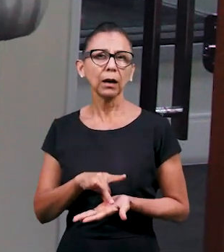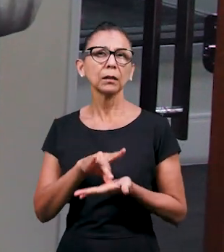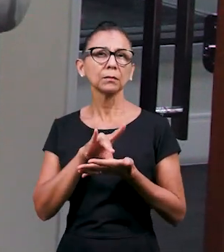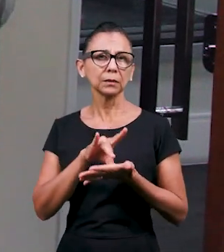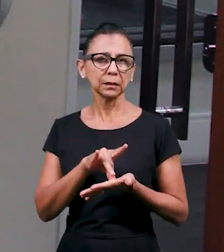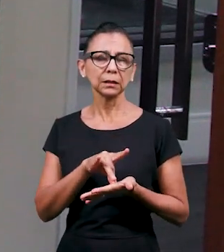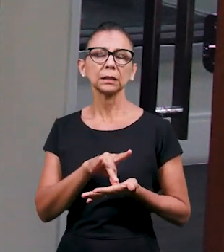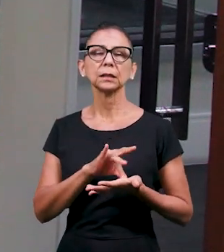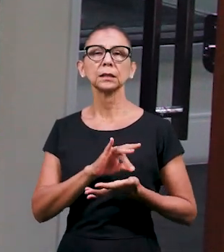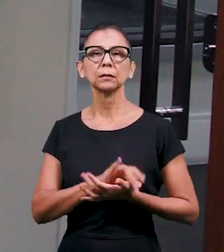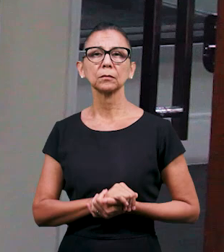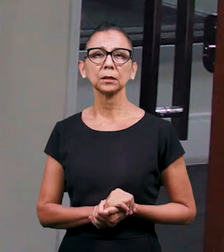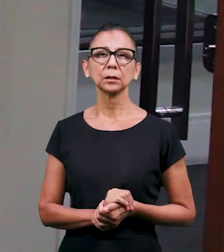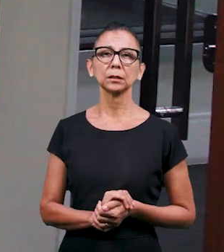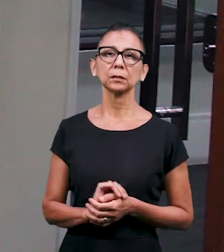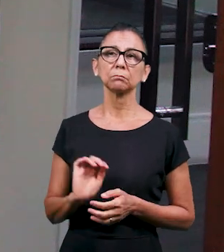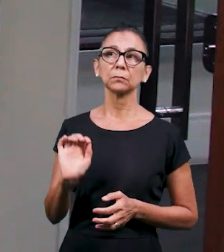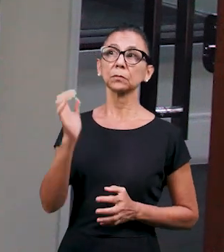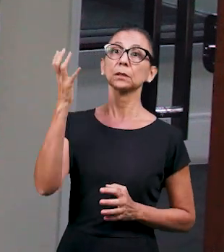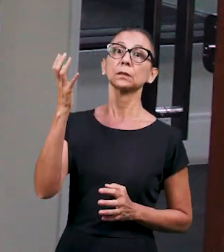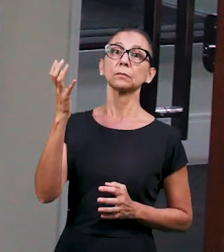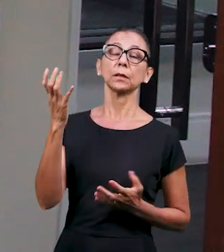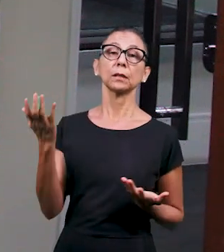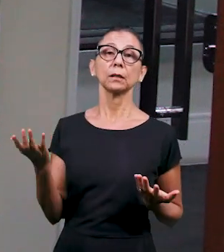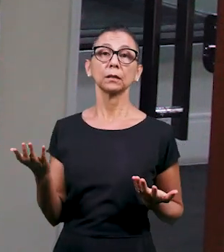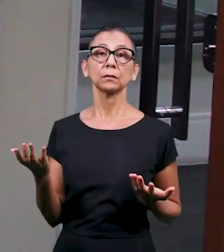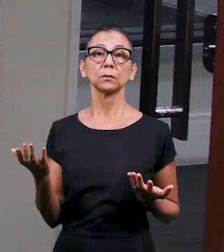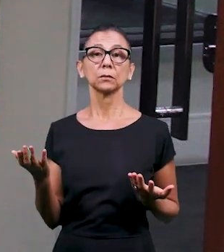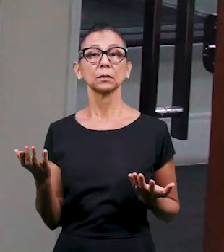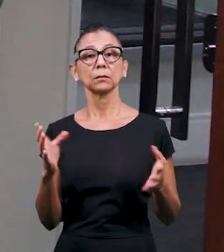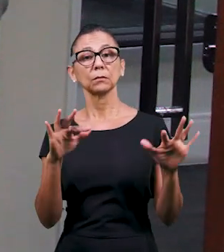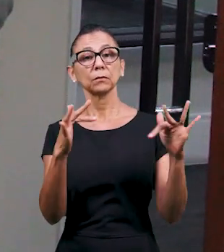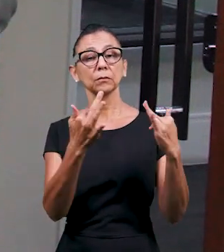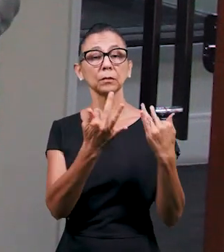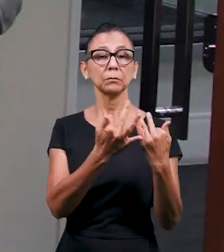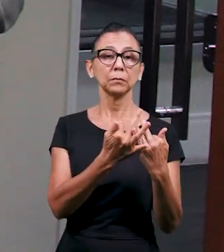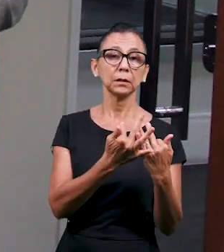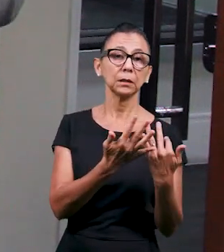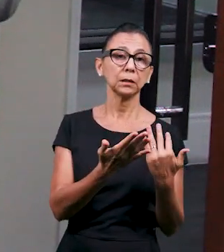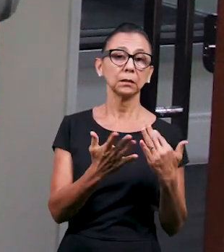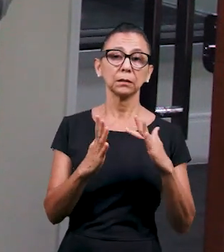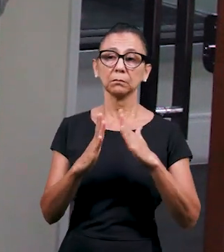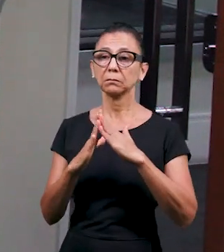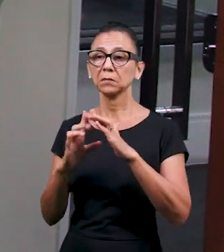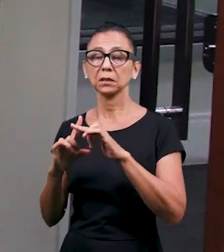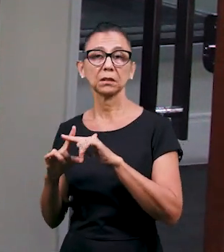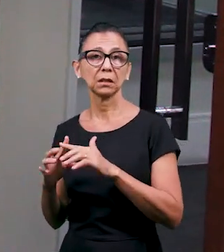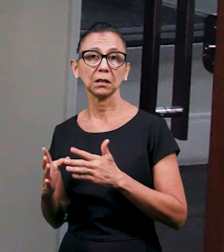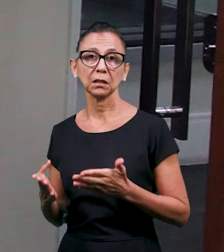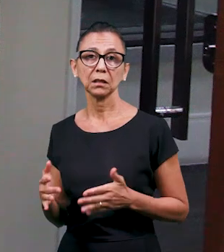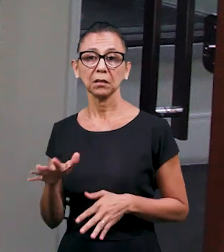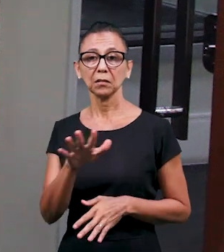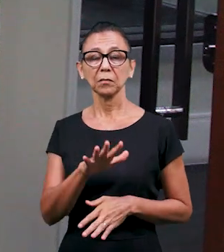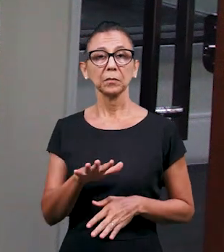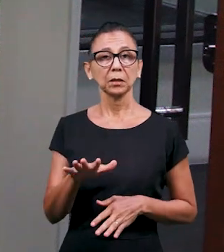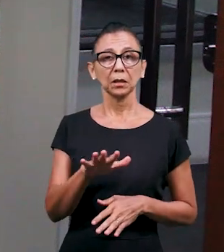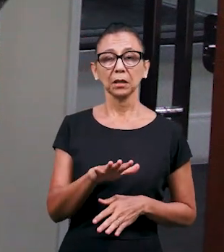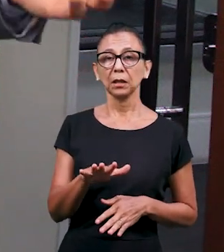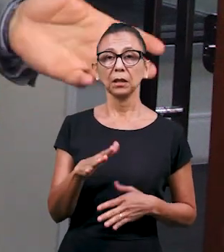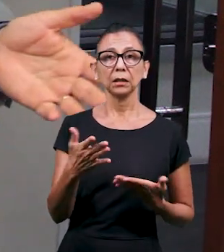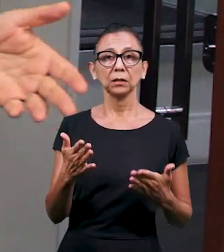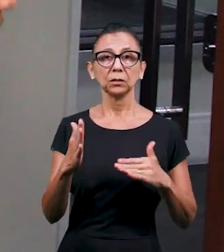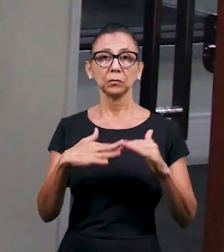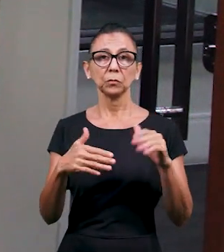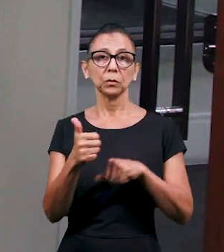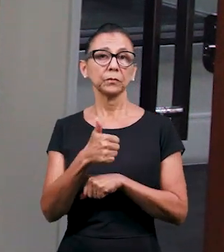deparamos, situações, cenários com os quais nós nos deparamos no dia a dia, na igreja, ou até no ambiente familiar, no